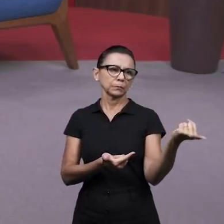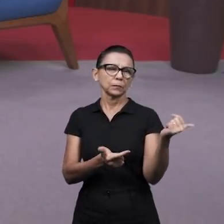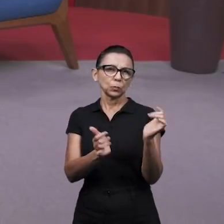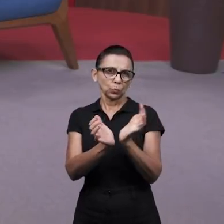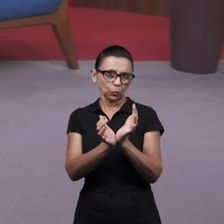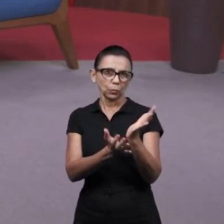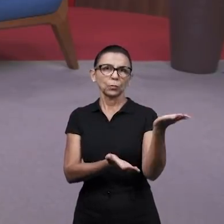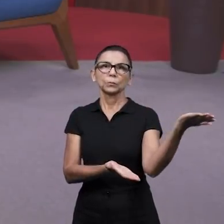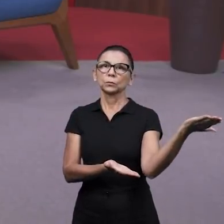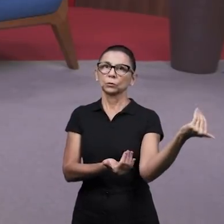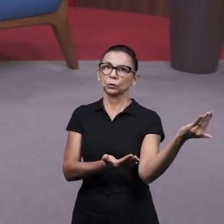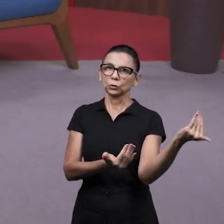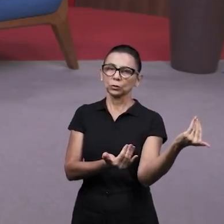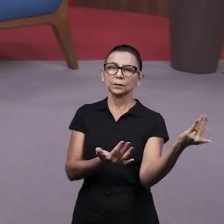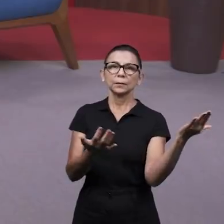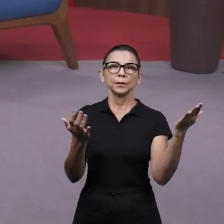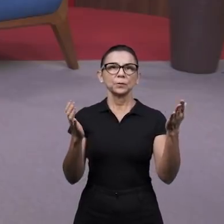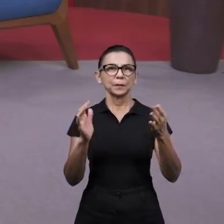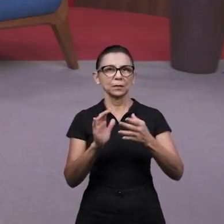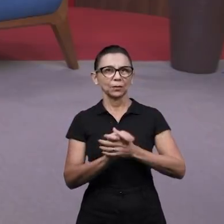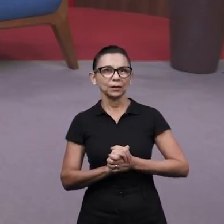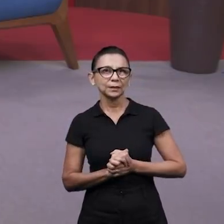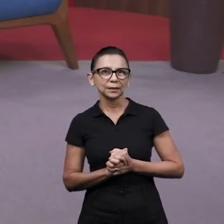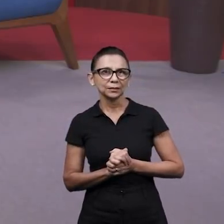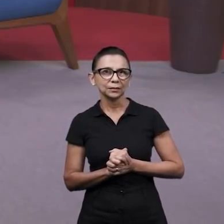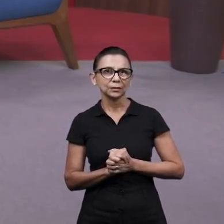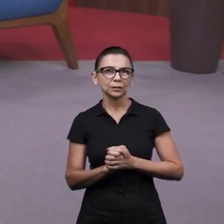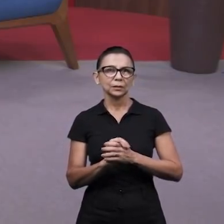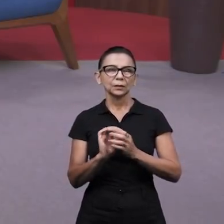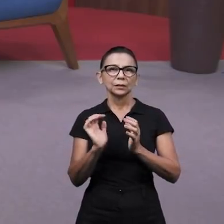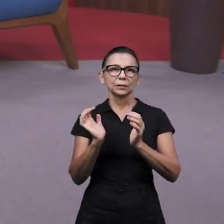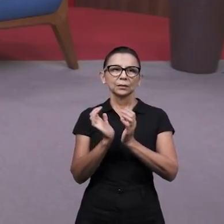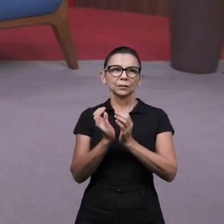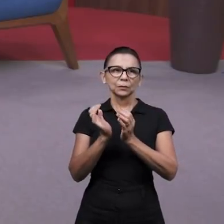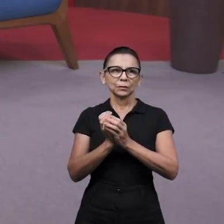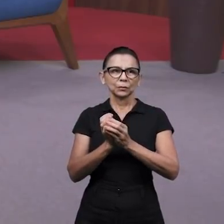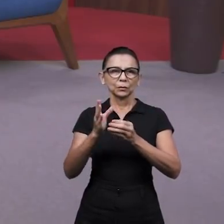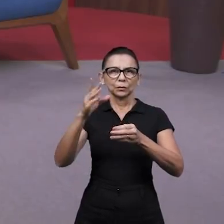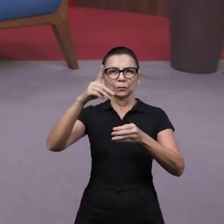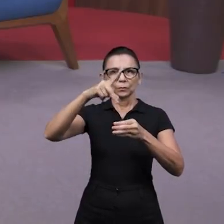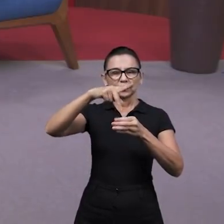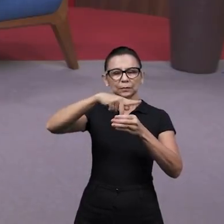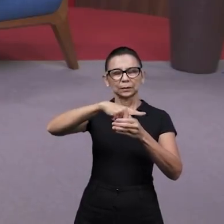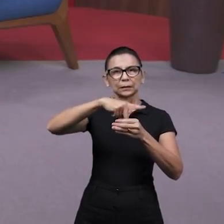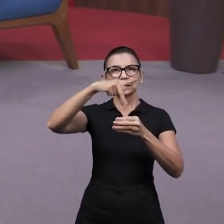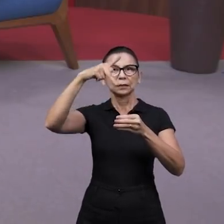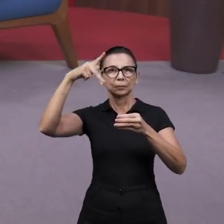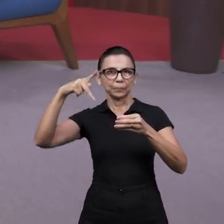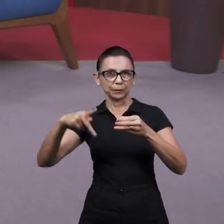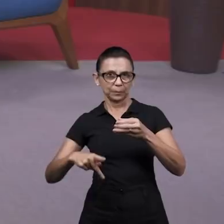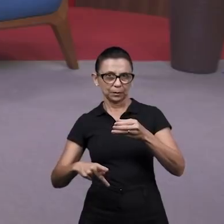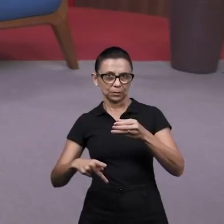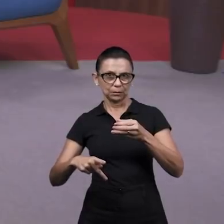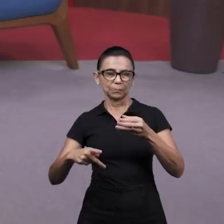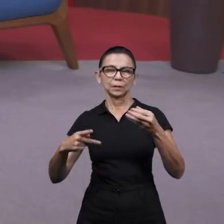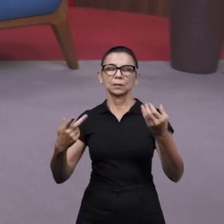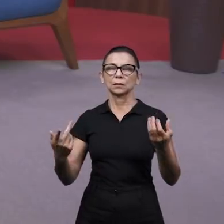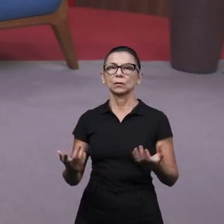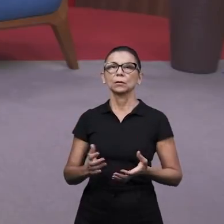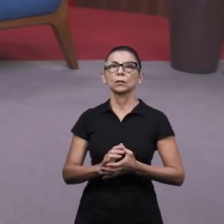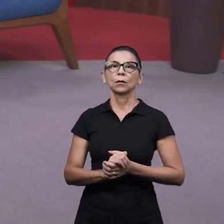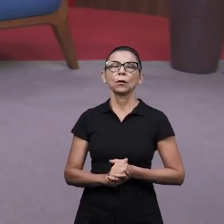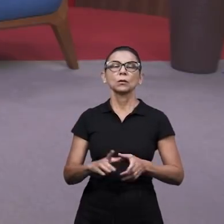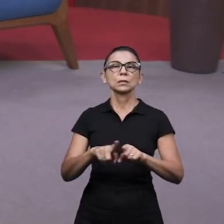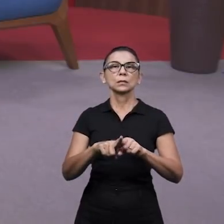o trabalho do Grupo Semente Preciosa, o trabalho do Evangelho Sem Fronteiras, esses 2 grupos que têm